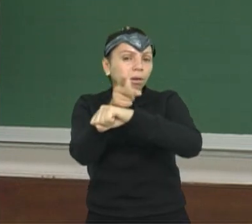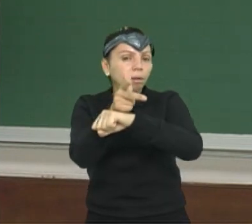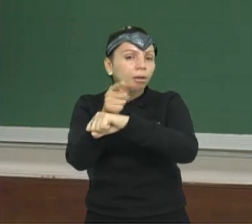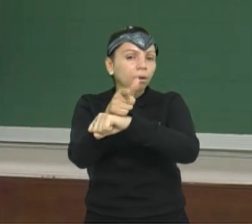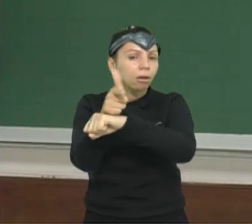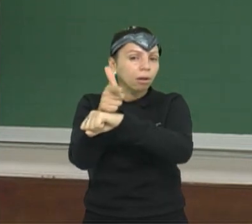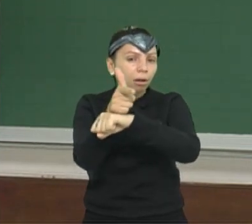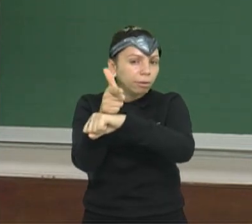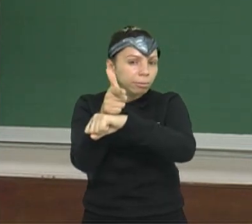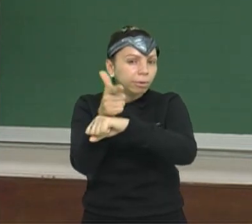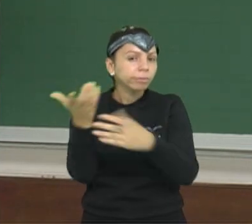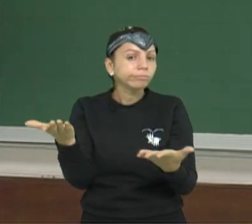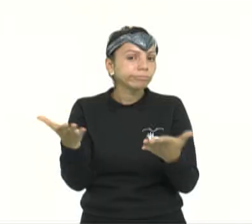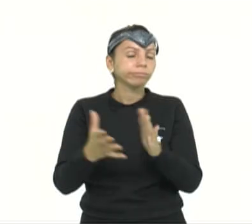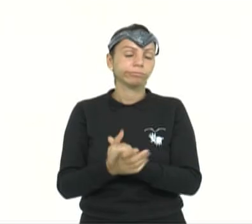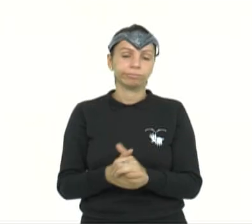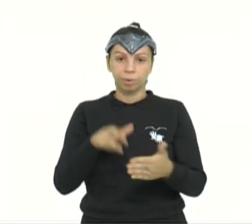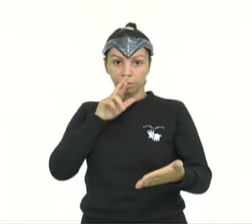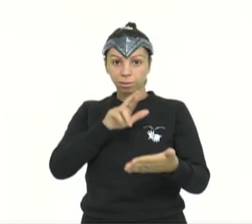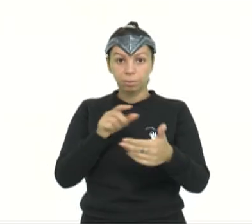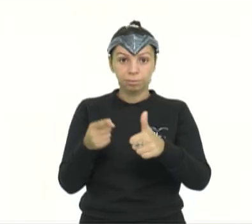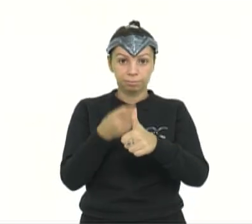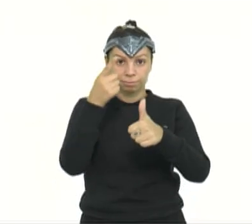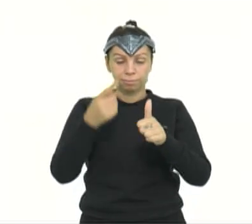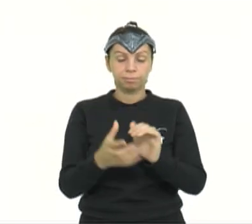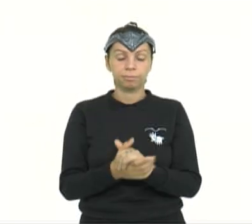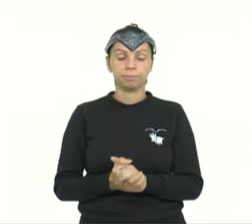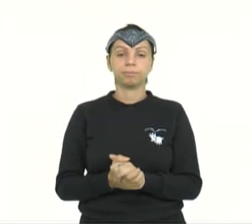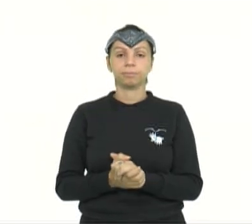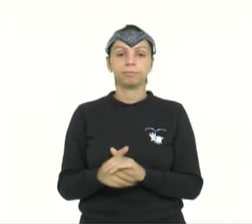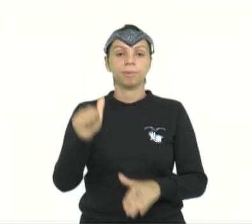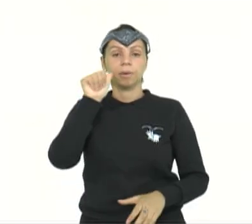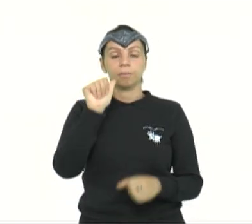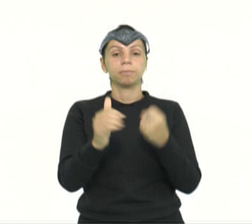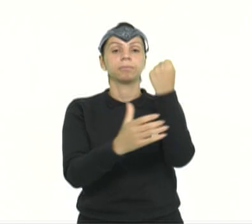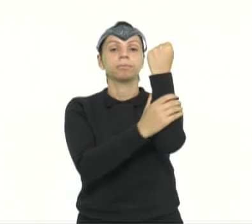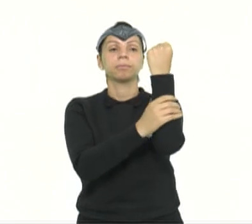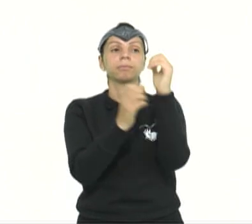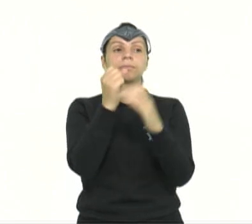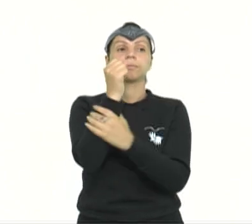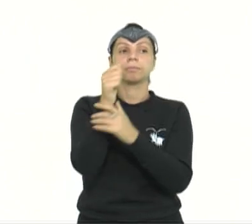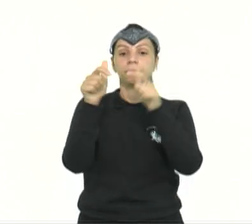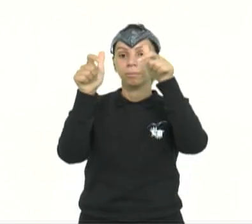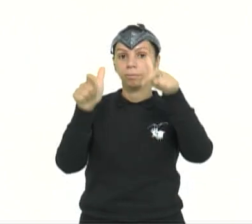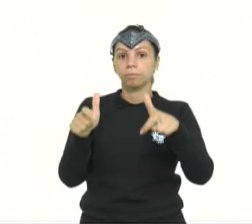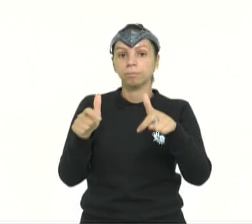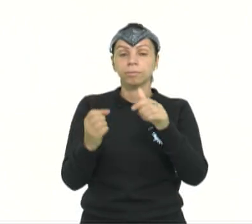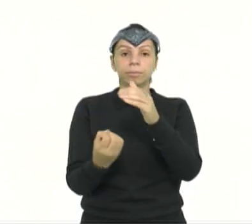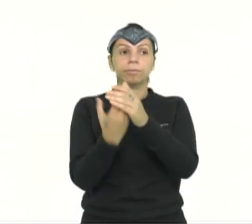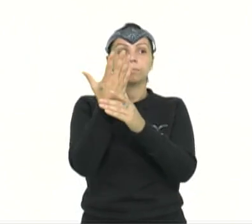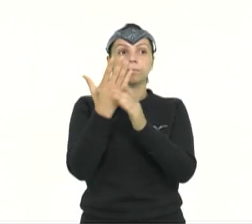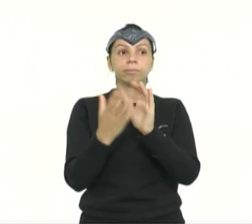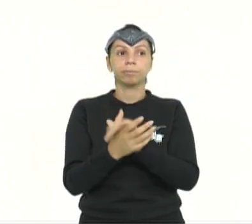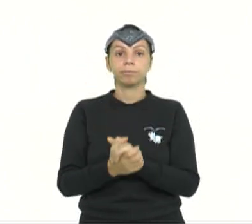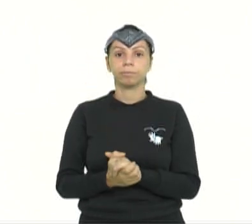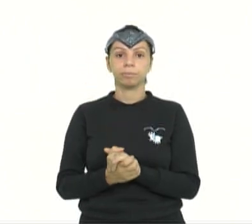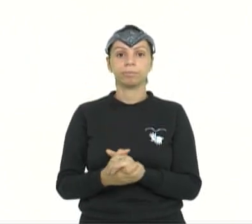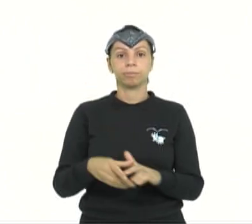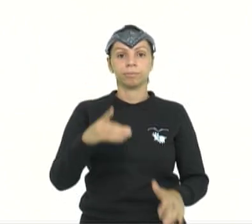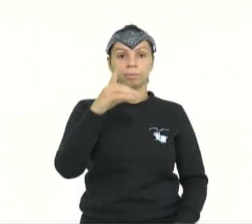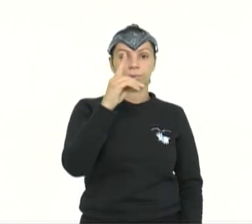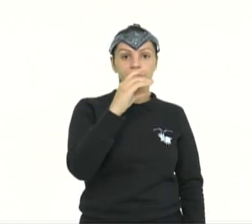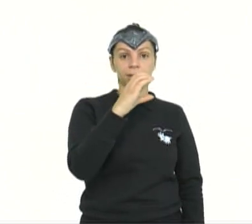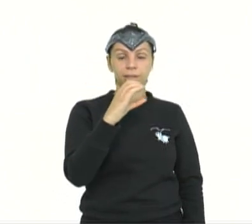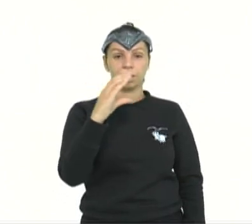Vamos rapidinho responder a primeira questão? A Mulher Maravilha é de onde? Qual é a criação dela? É a